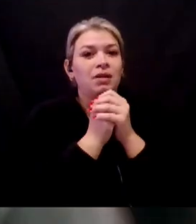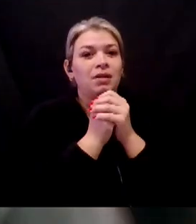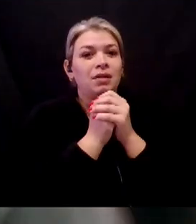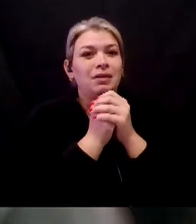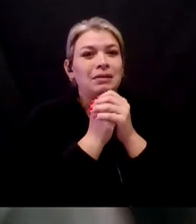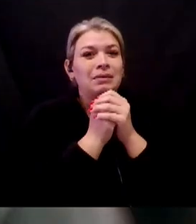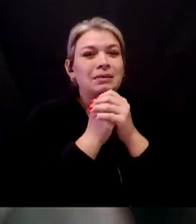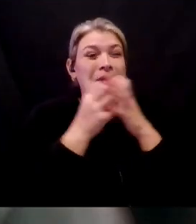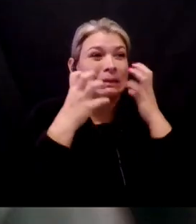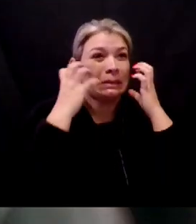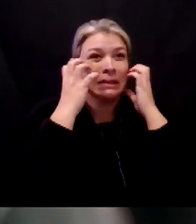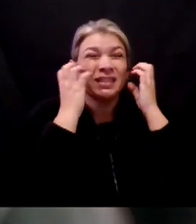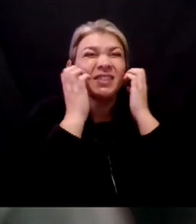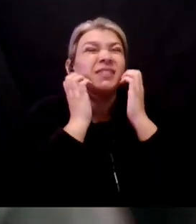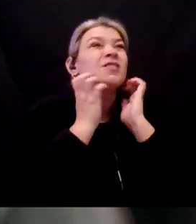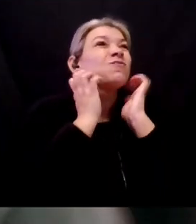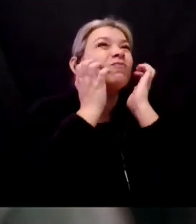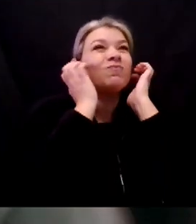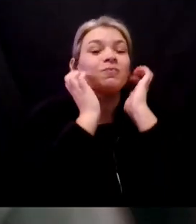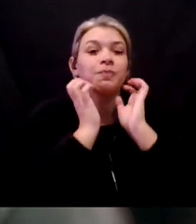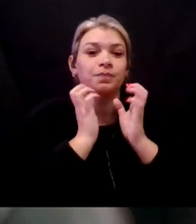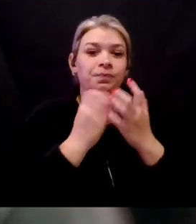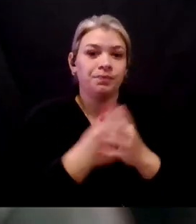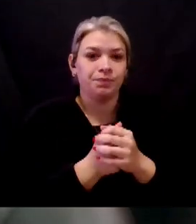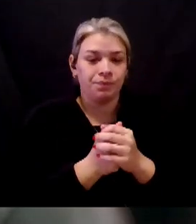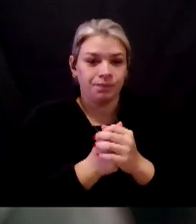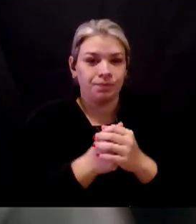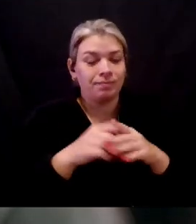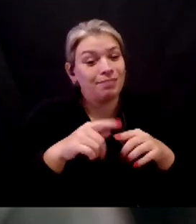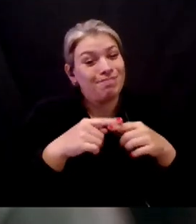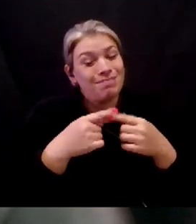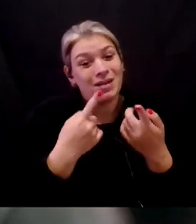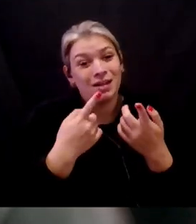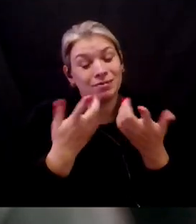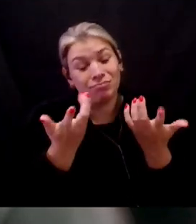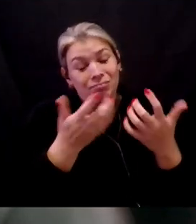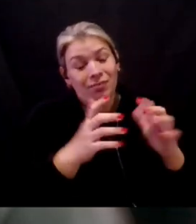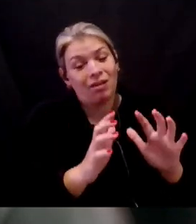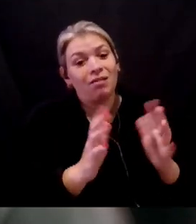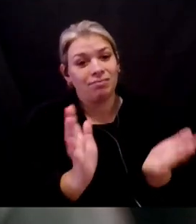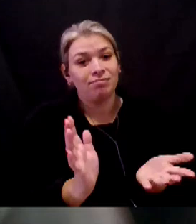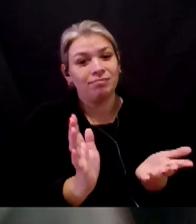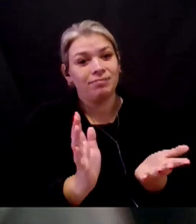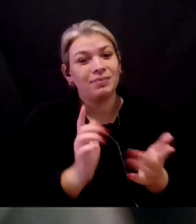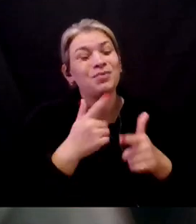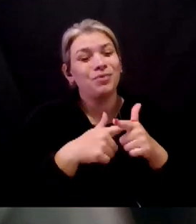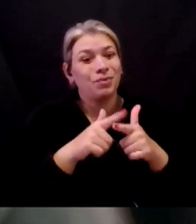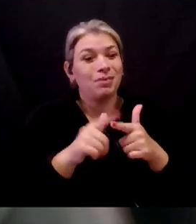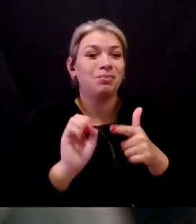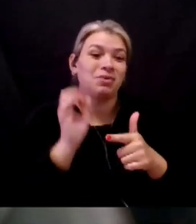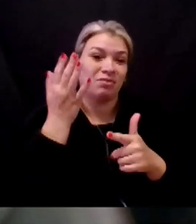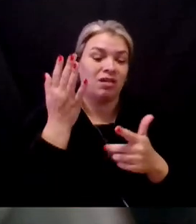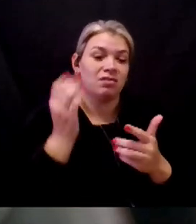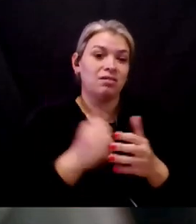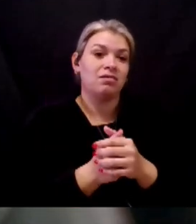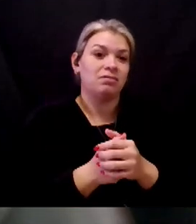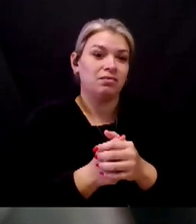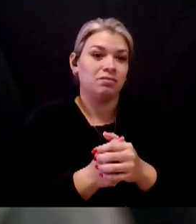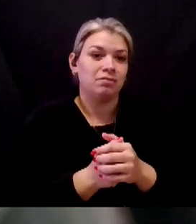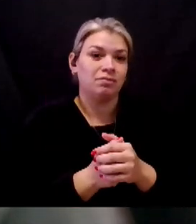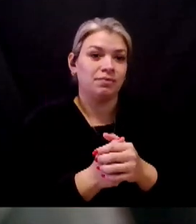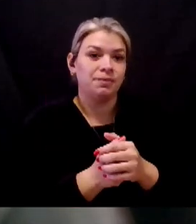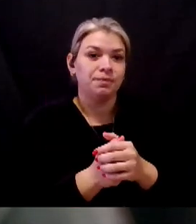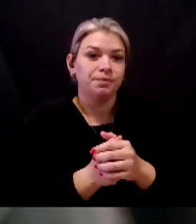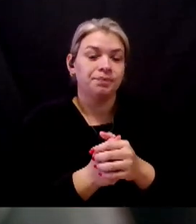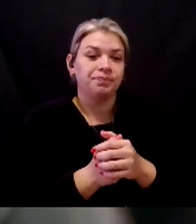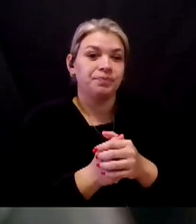alérgica ali na criança, que não é o que a gente espera, que a gente quer. E é algo que a gente precisa, sim, os